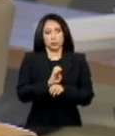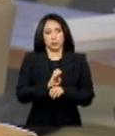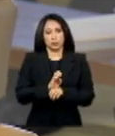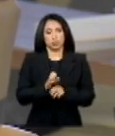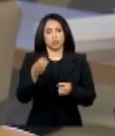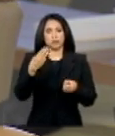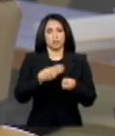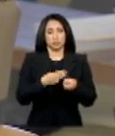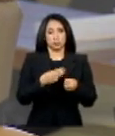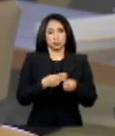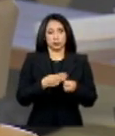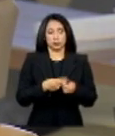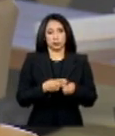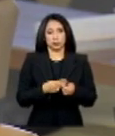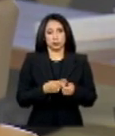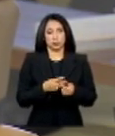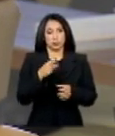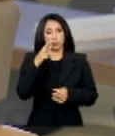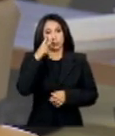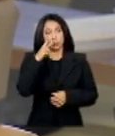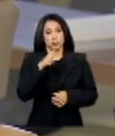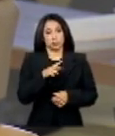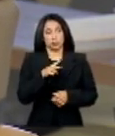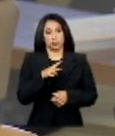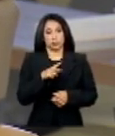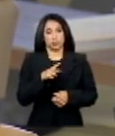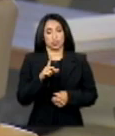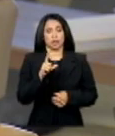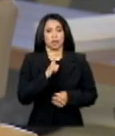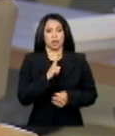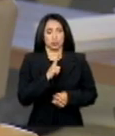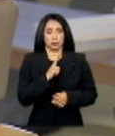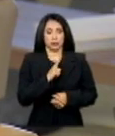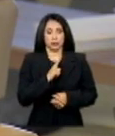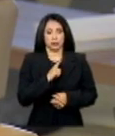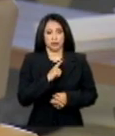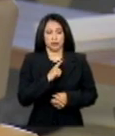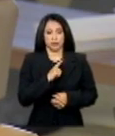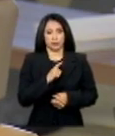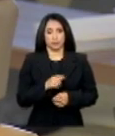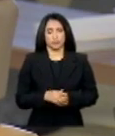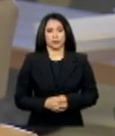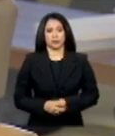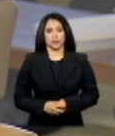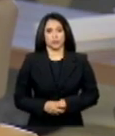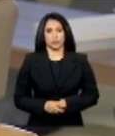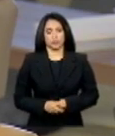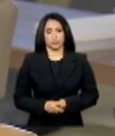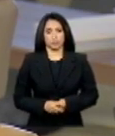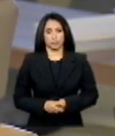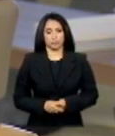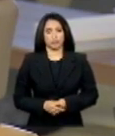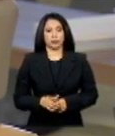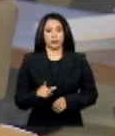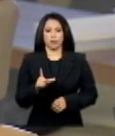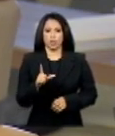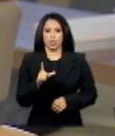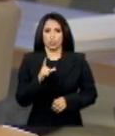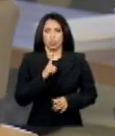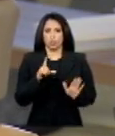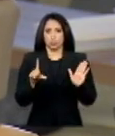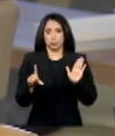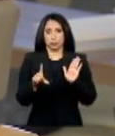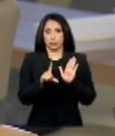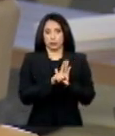da competência do estado membro dar cia na exata medida em que em havendo lei federal